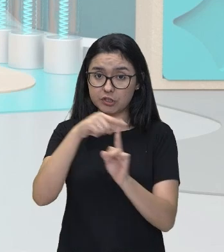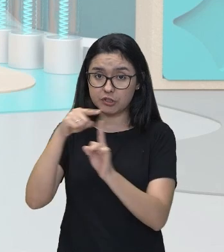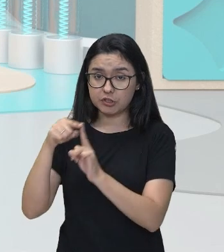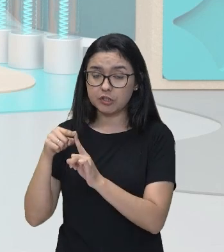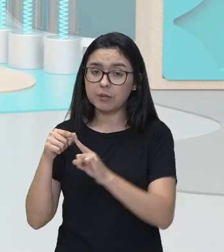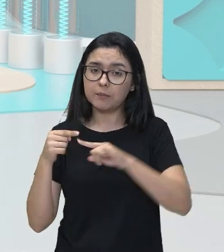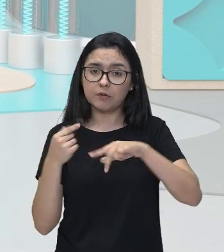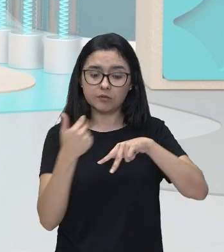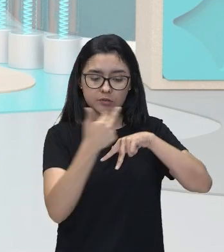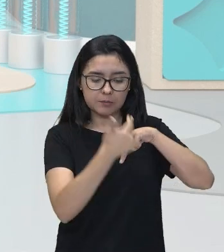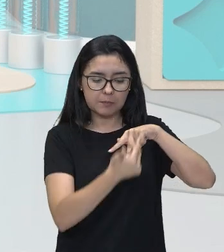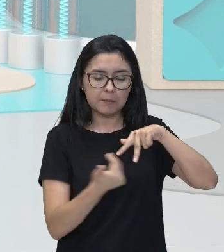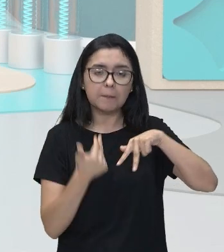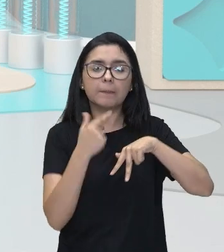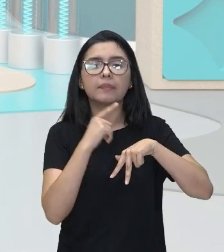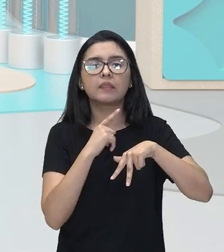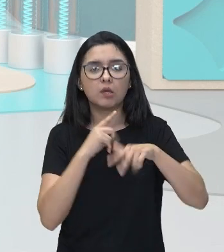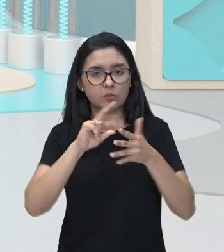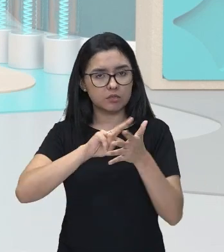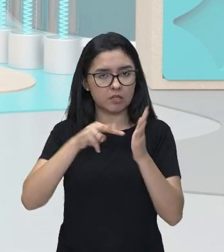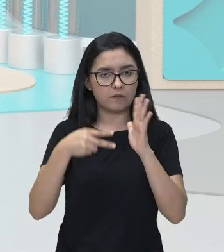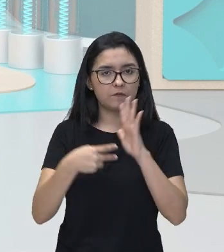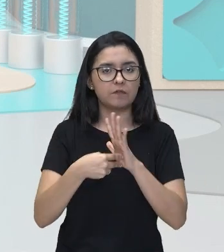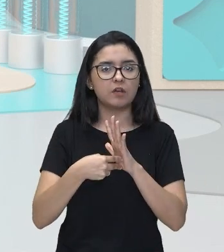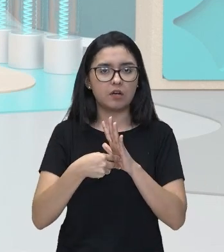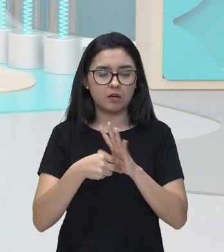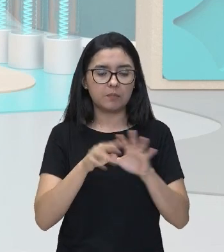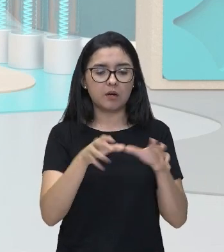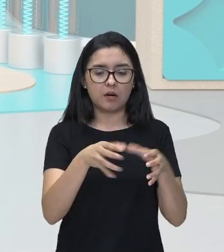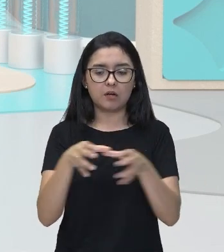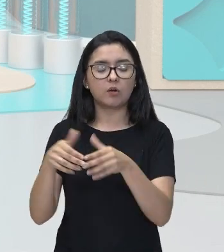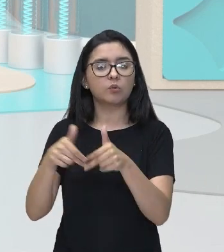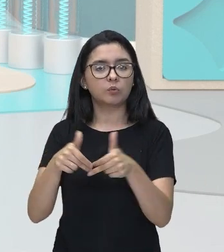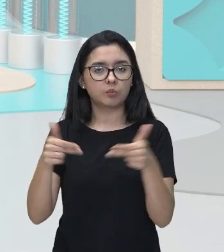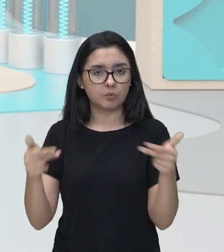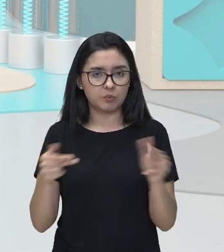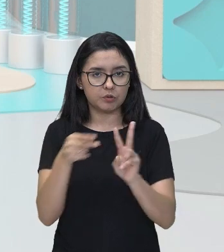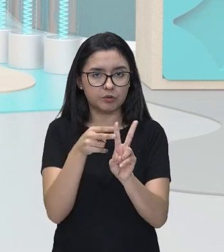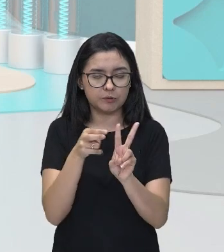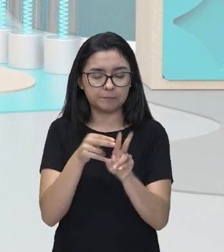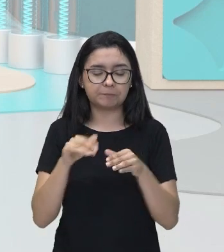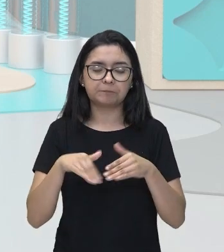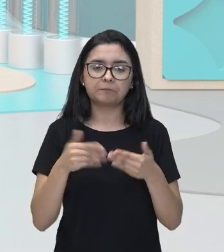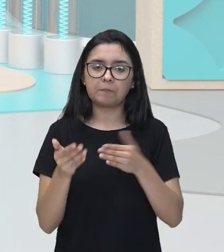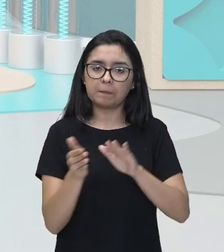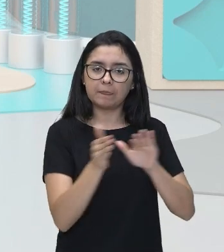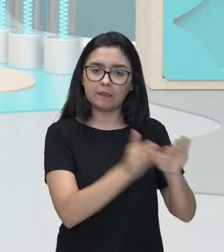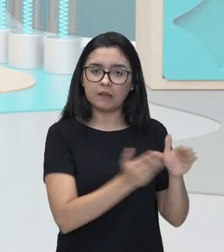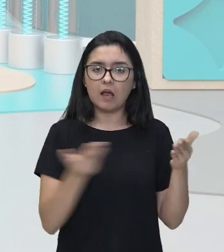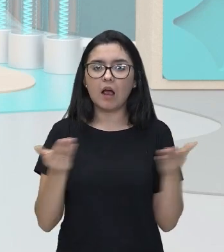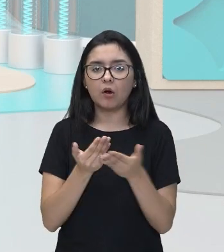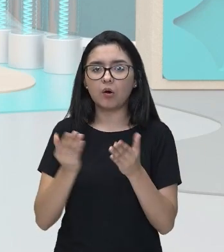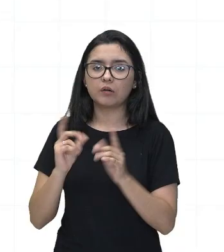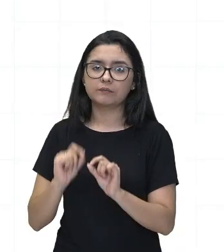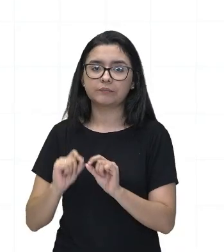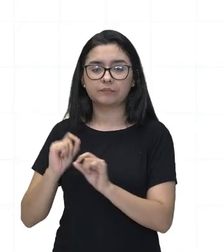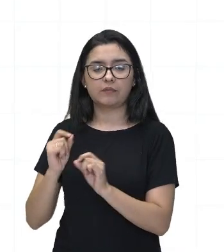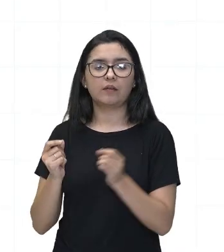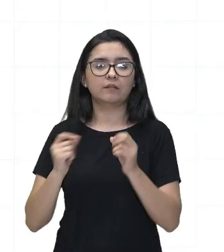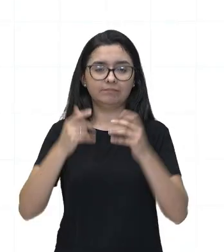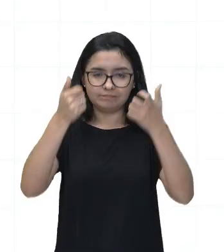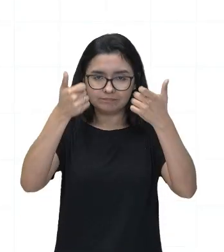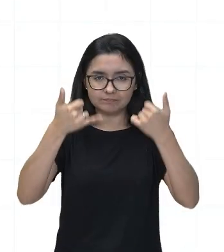tem um significado próprio para cada etnia. Vamos agora falar um pouco sobre a arte africana.